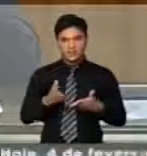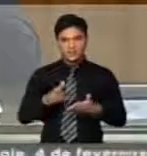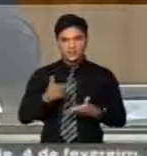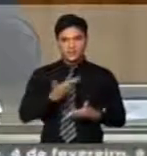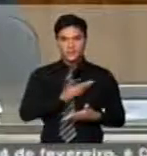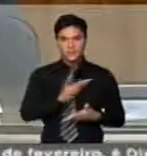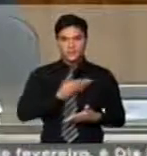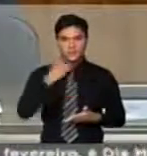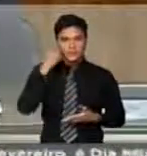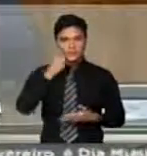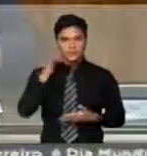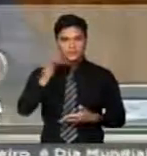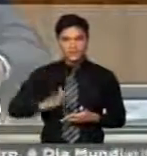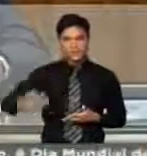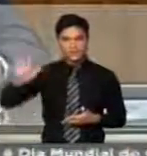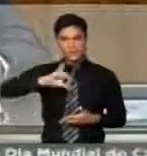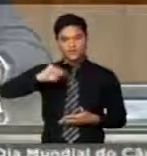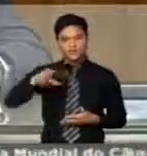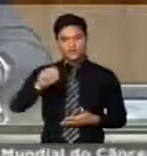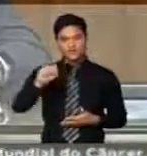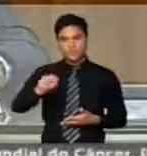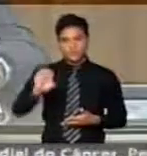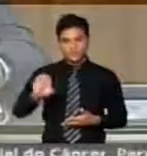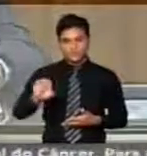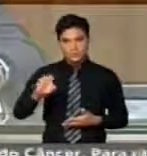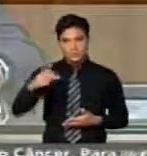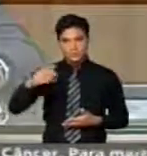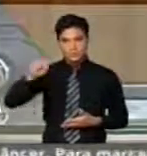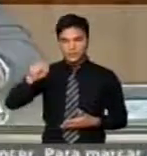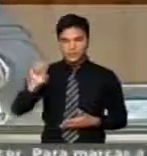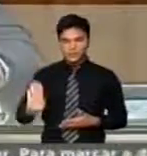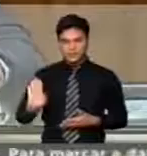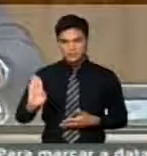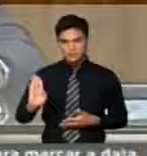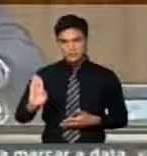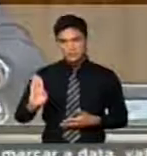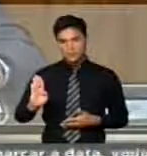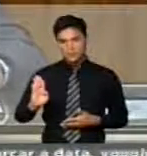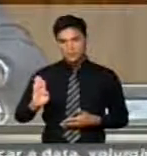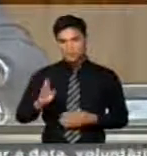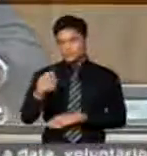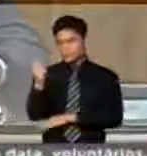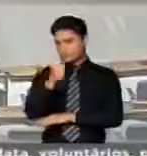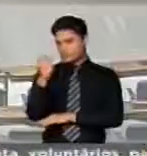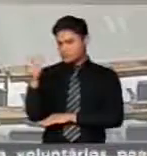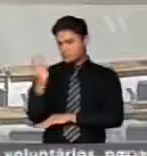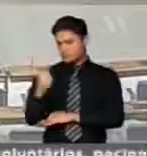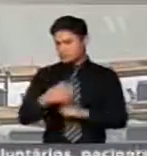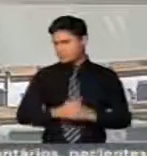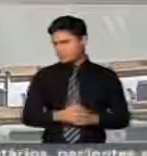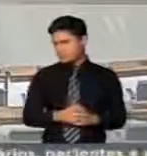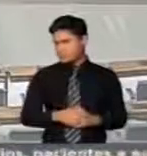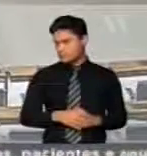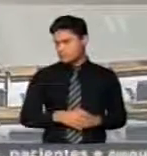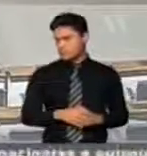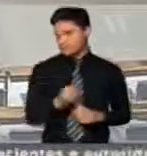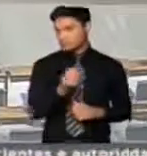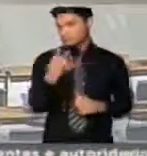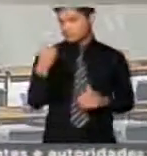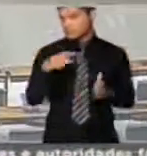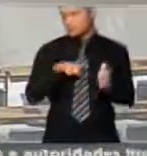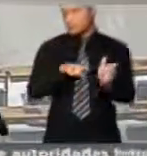colega deputado federal José Stedile, do PSB, Rio Grande do Sul. Tenho quantos minutos, senhor